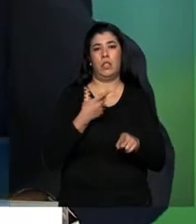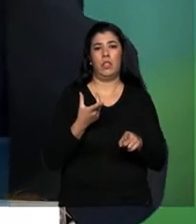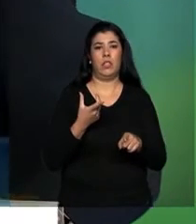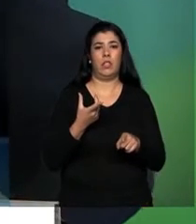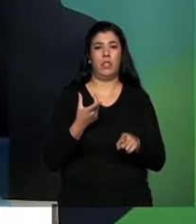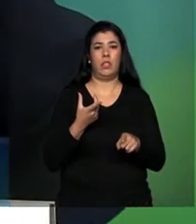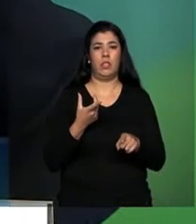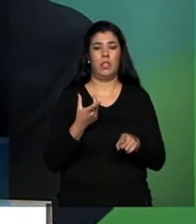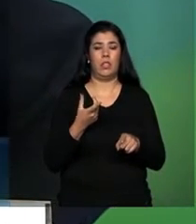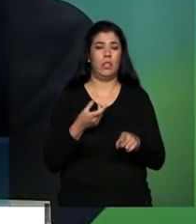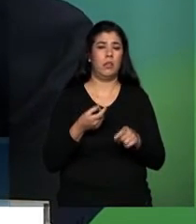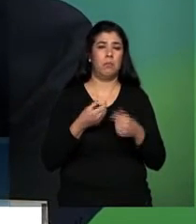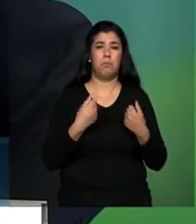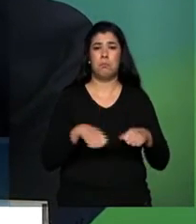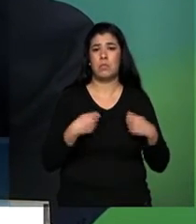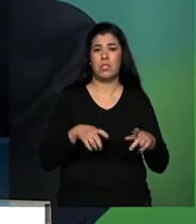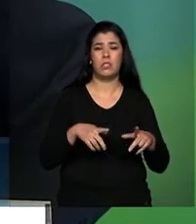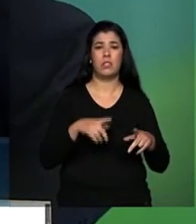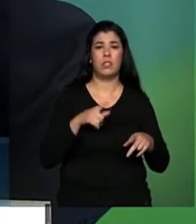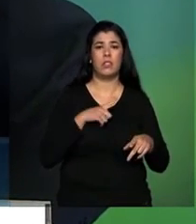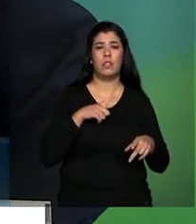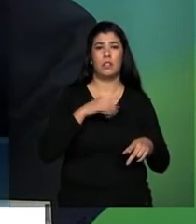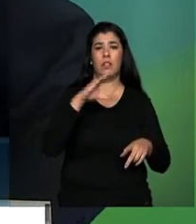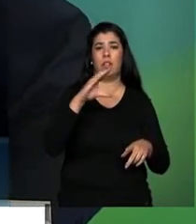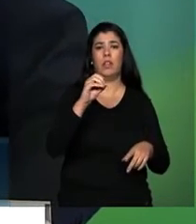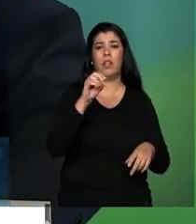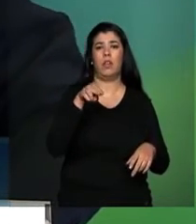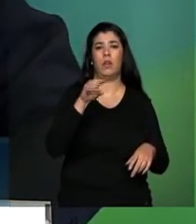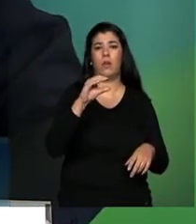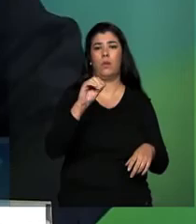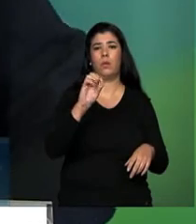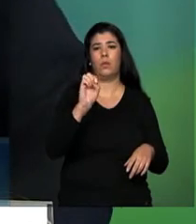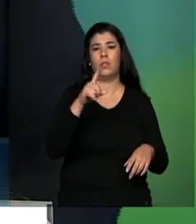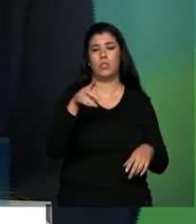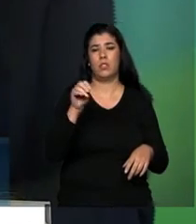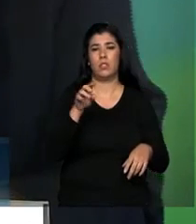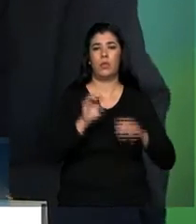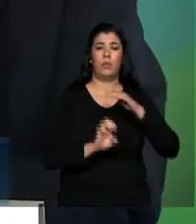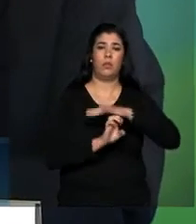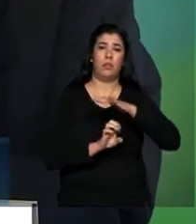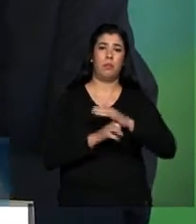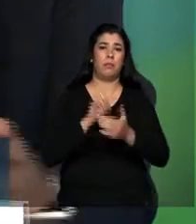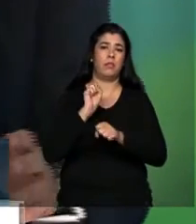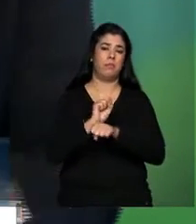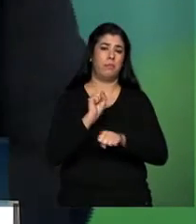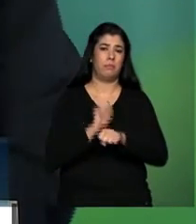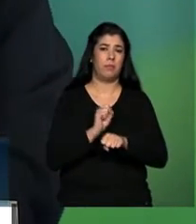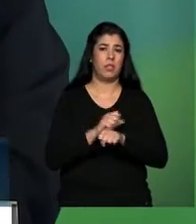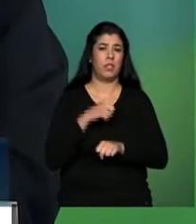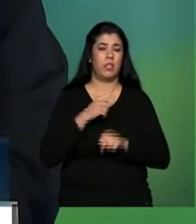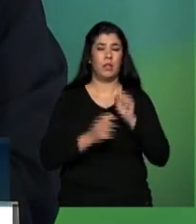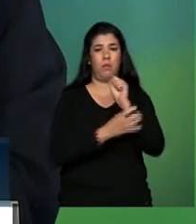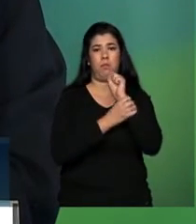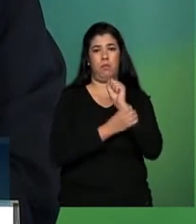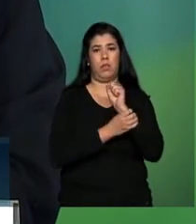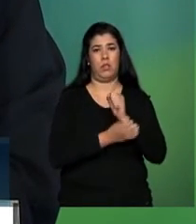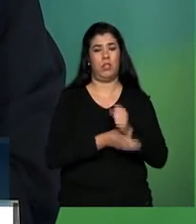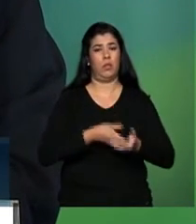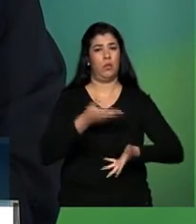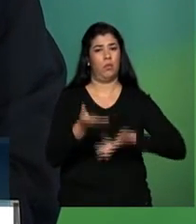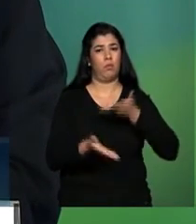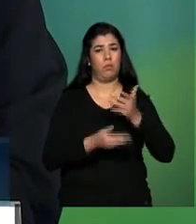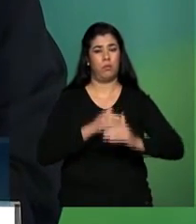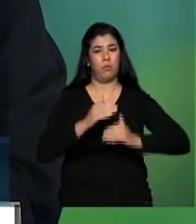vamos dizer, concessórios, em cada uma das operações da empresa, ou seja, garantindo um fluxo contínuo